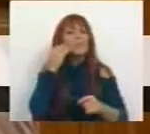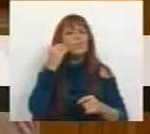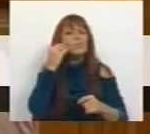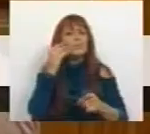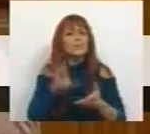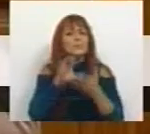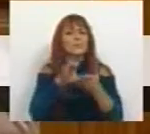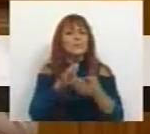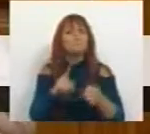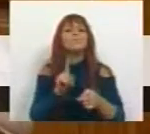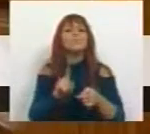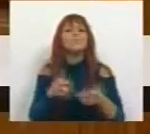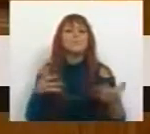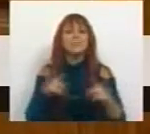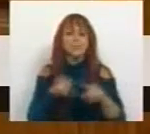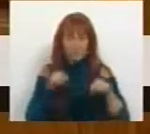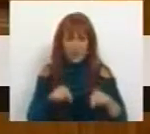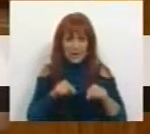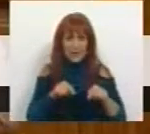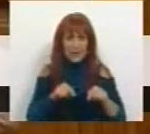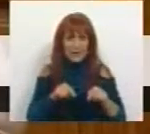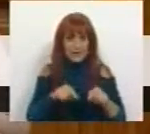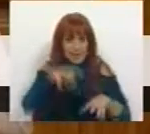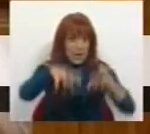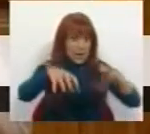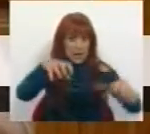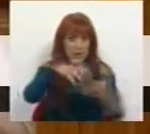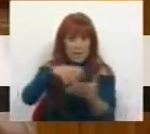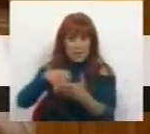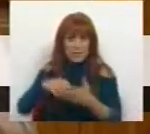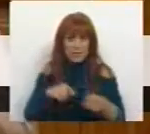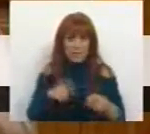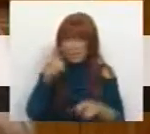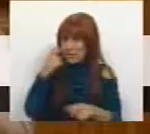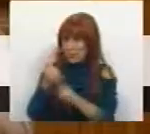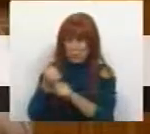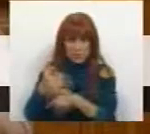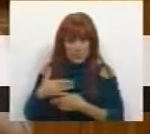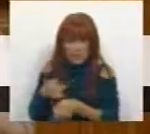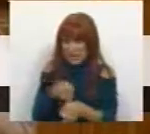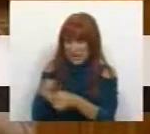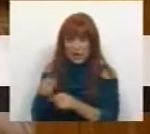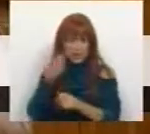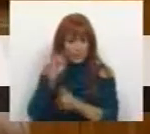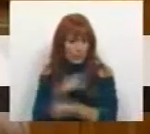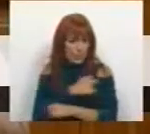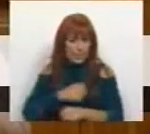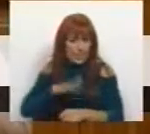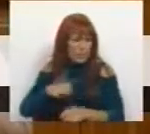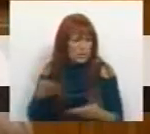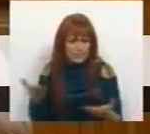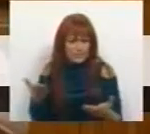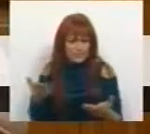é que vai financiar concretamente esses equipamentos para estes operacionais de vigilância